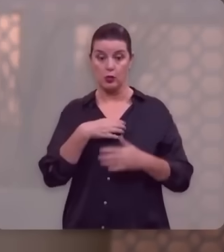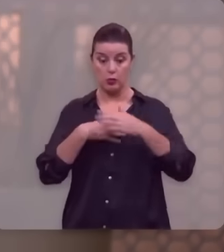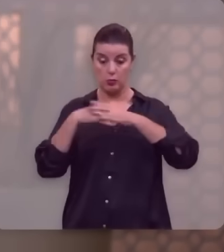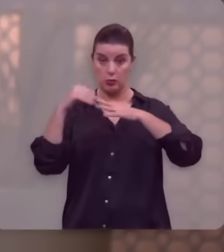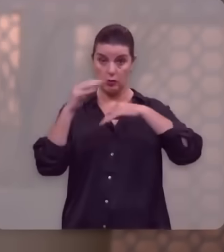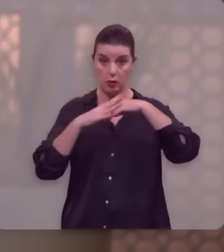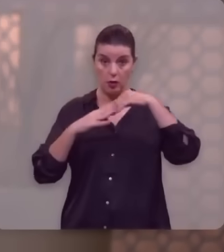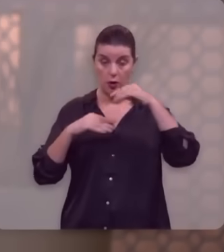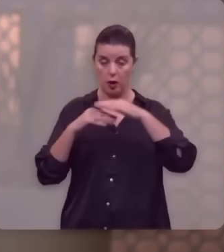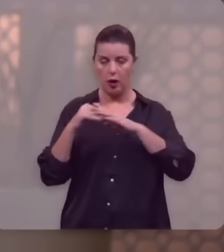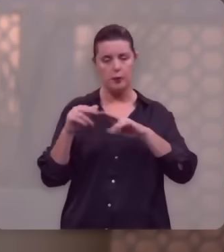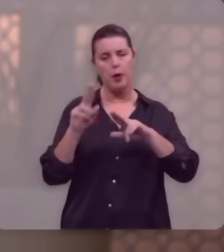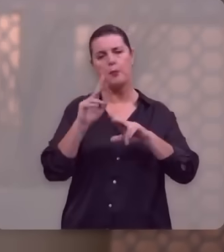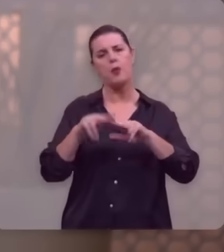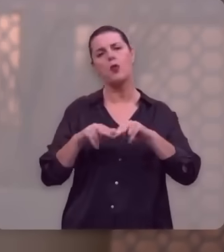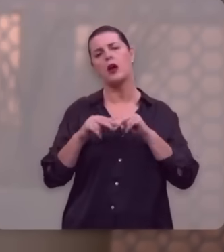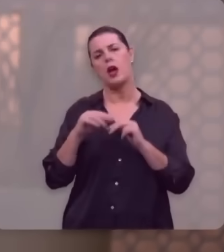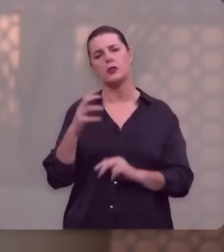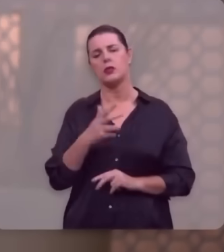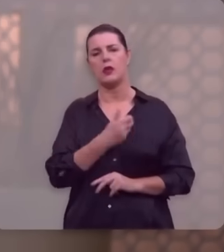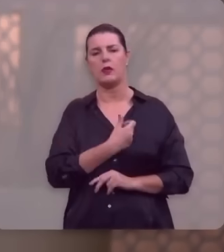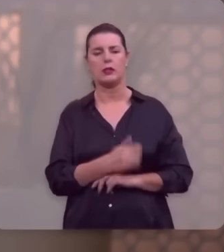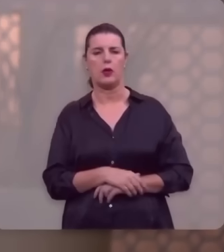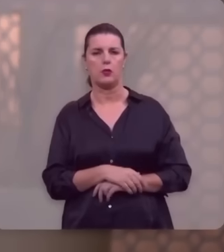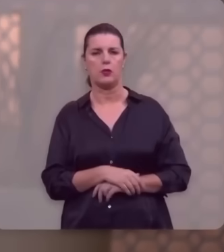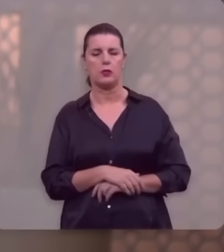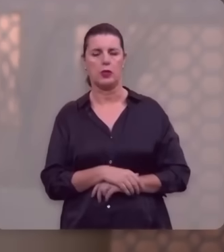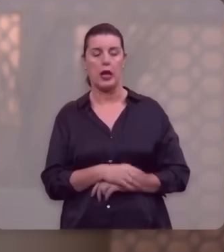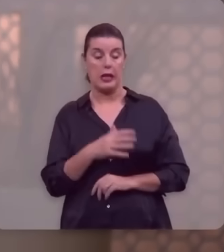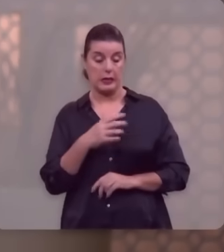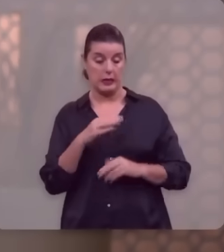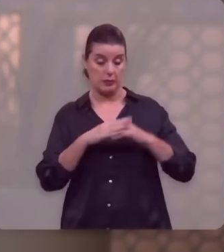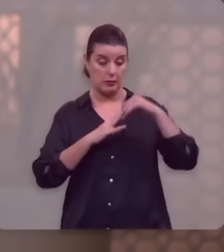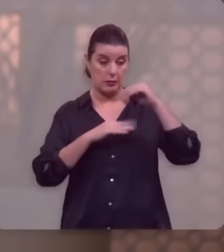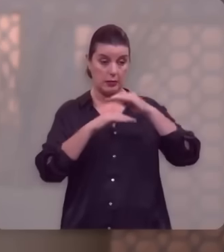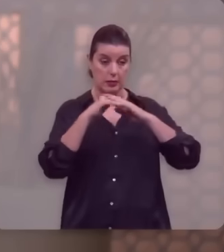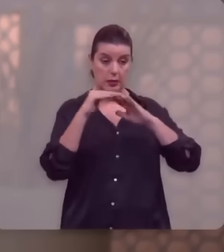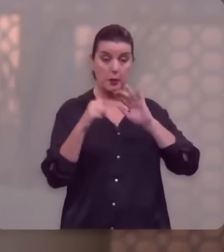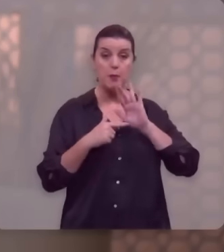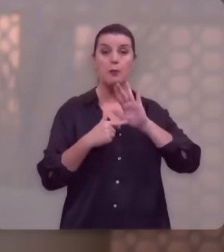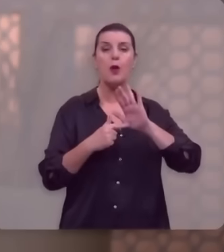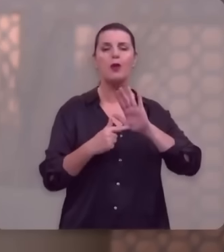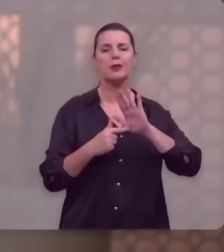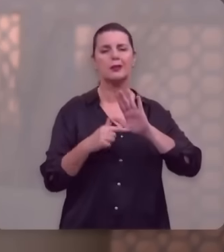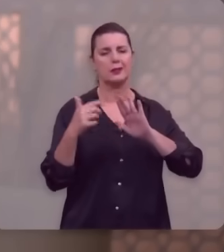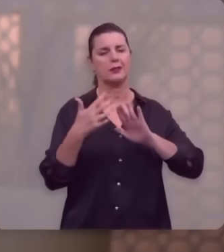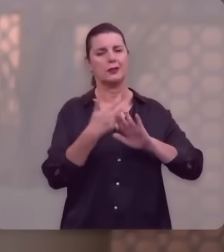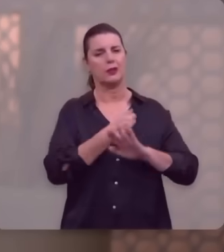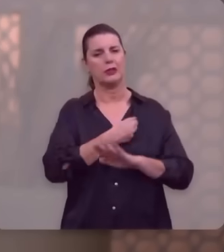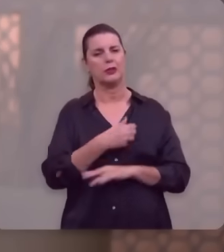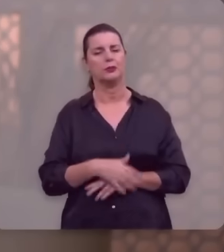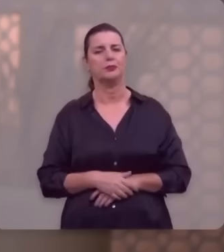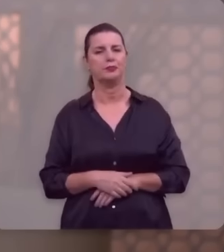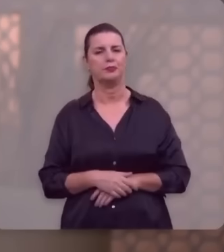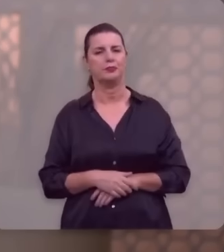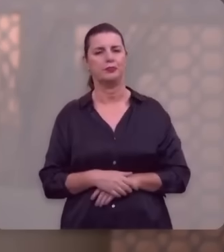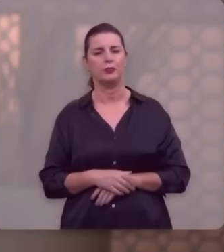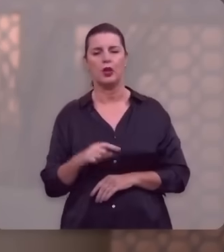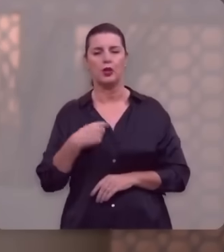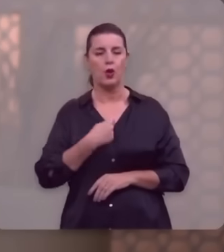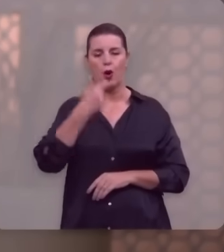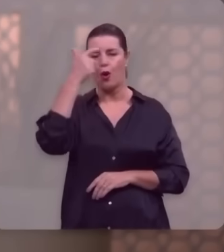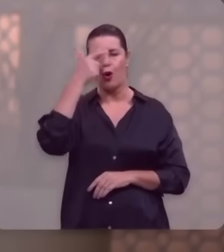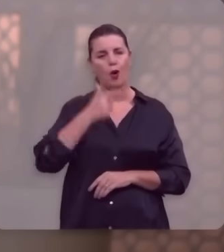obras não são a causa da salvação as obras são evidência da salvação Nós não